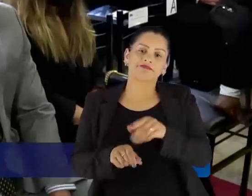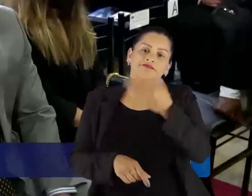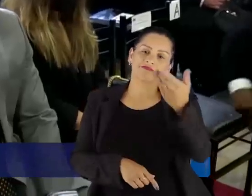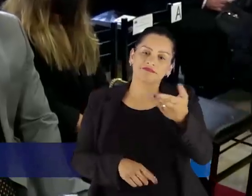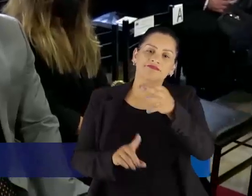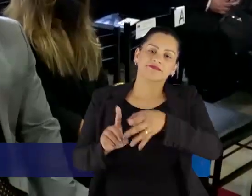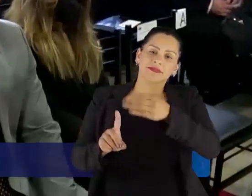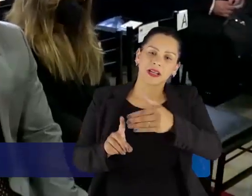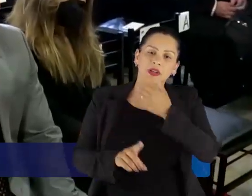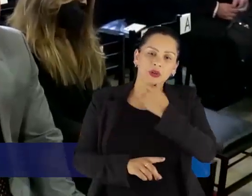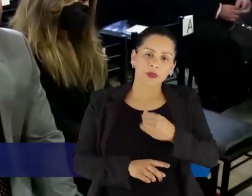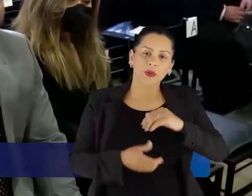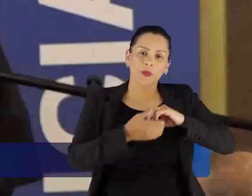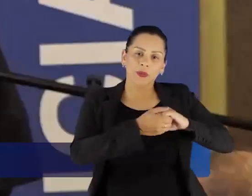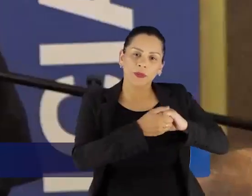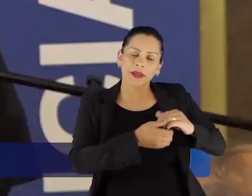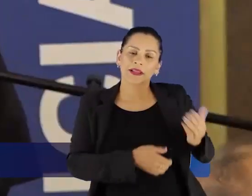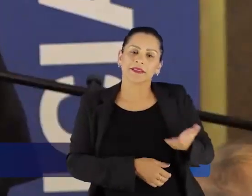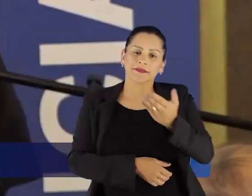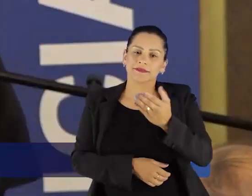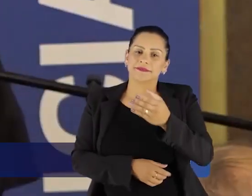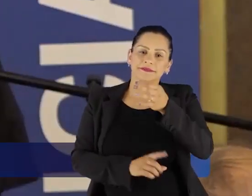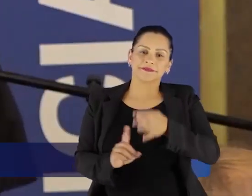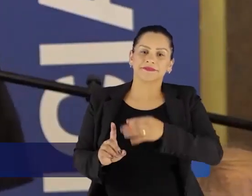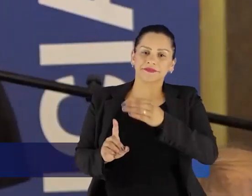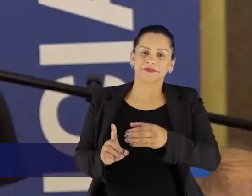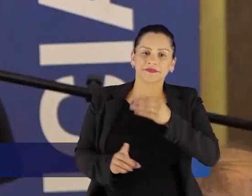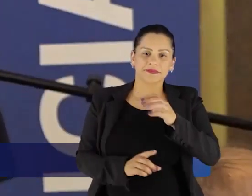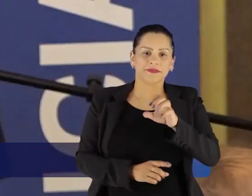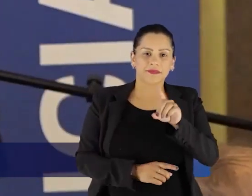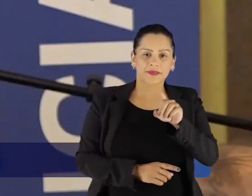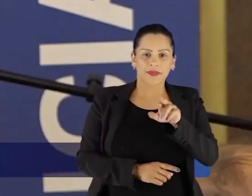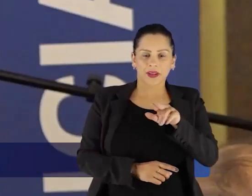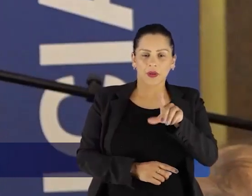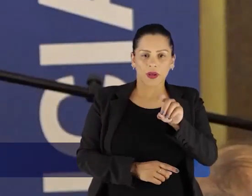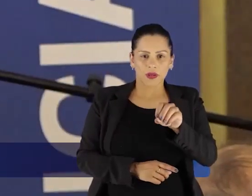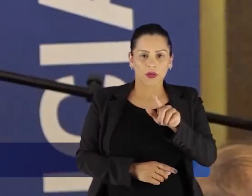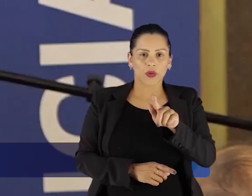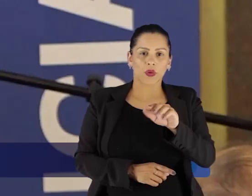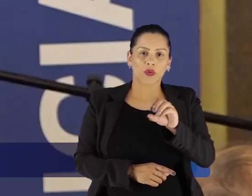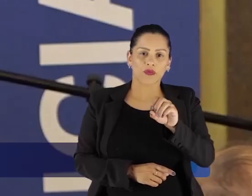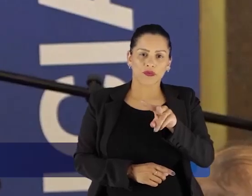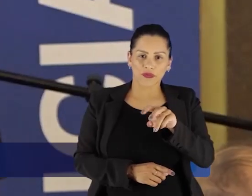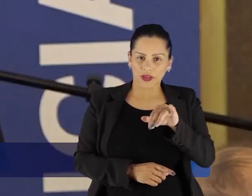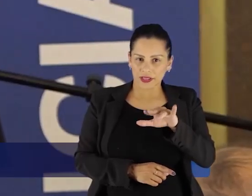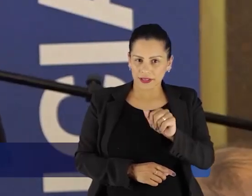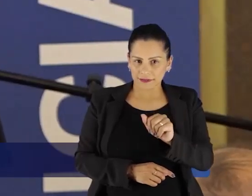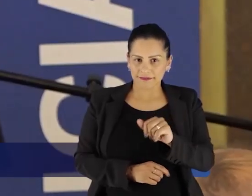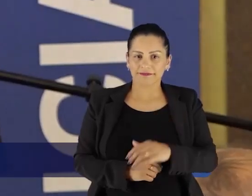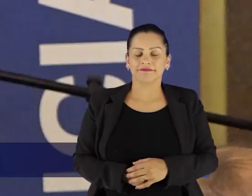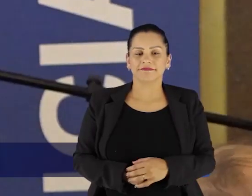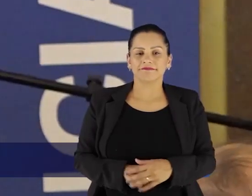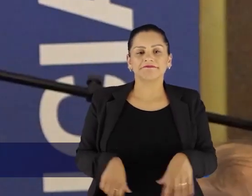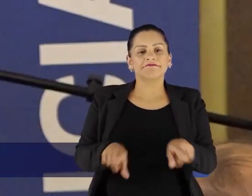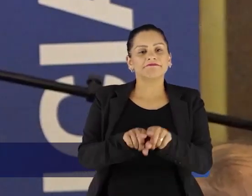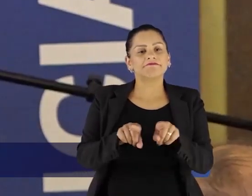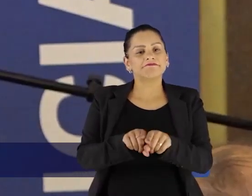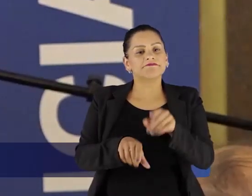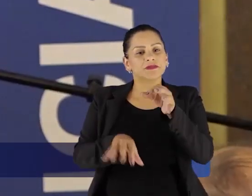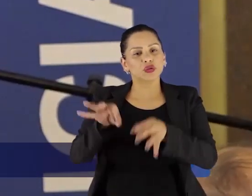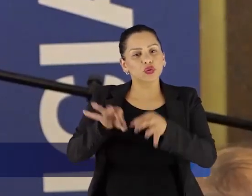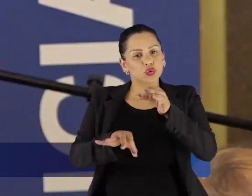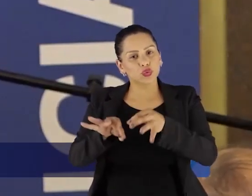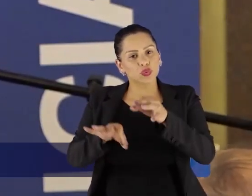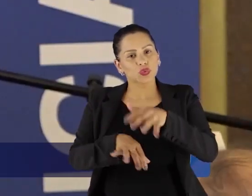de quem comprimento na pessoa do Desembargador Eduardo Freitas de Gouveia eu te olho